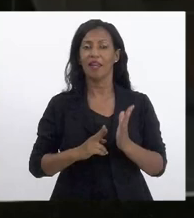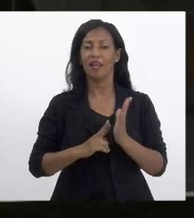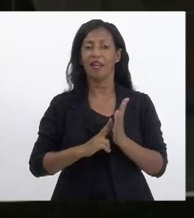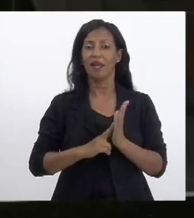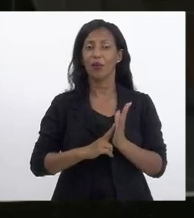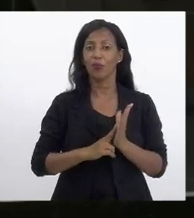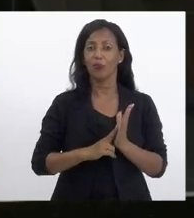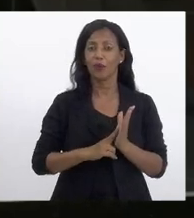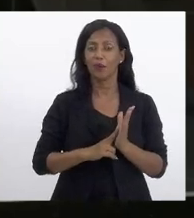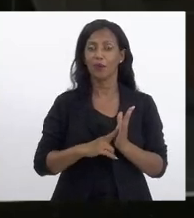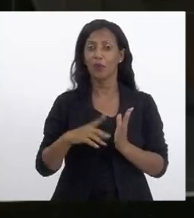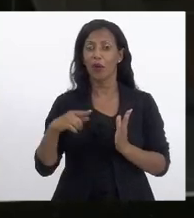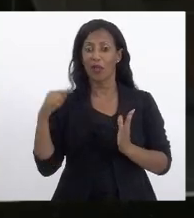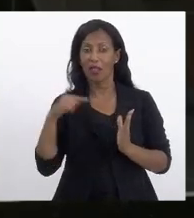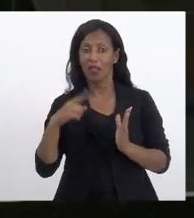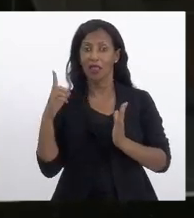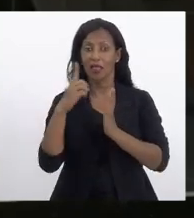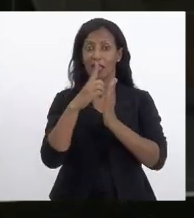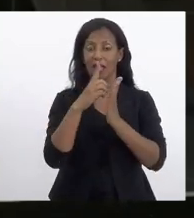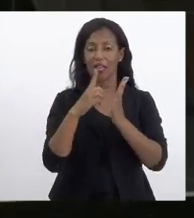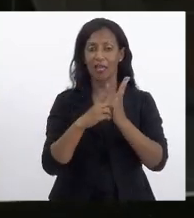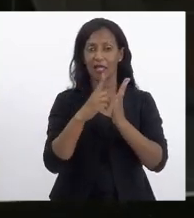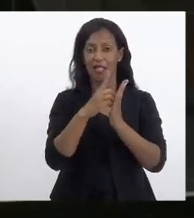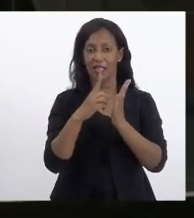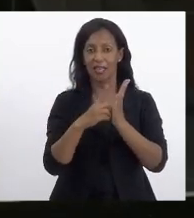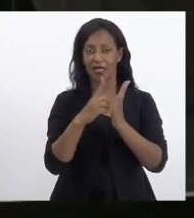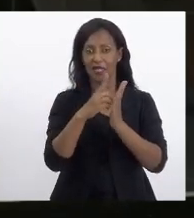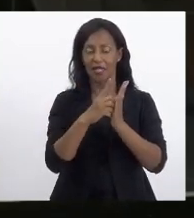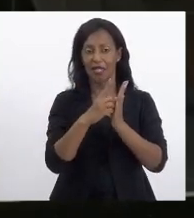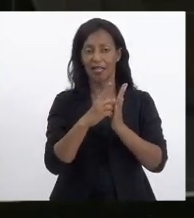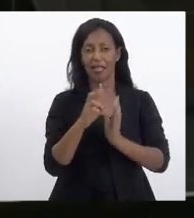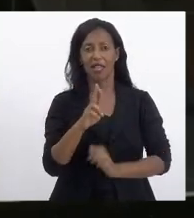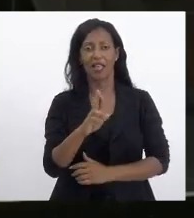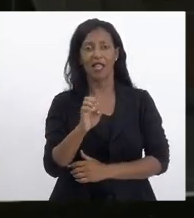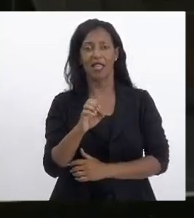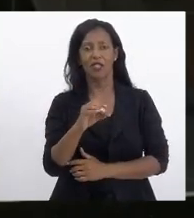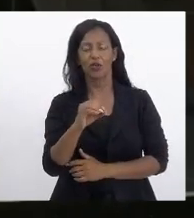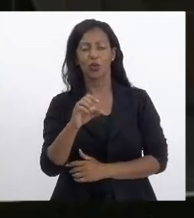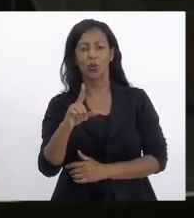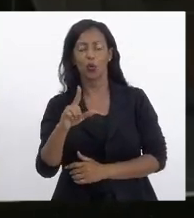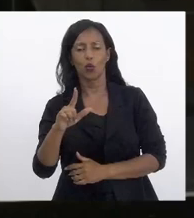regulamentou esse decreto através da resolução SEDUC